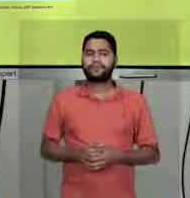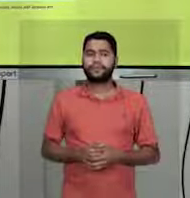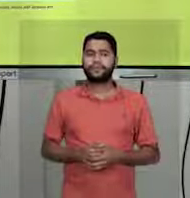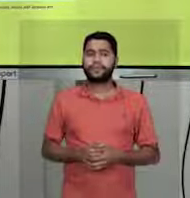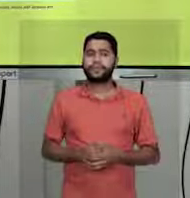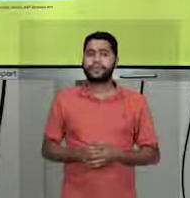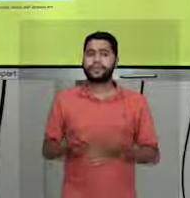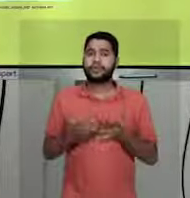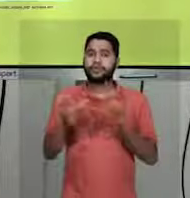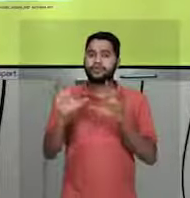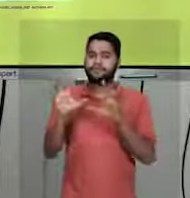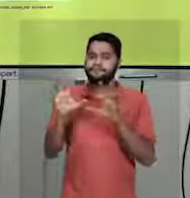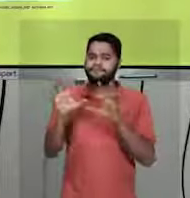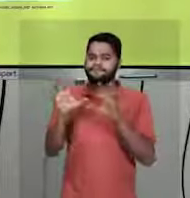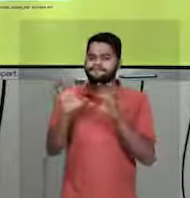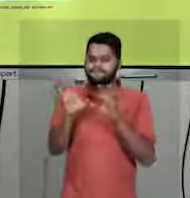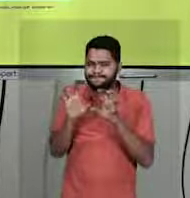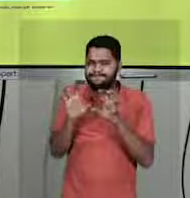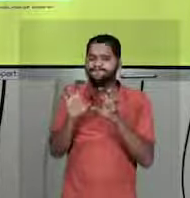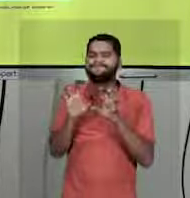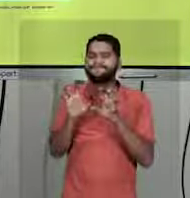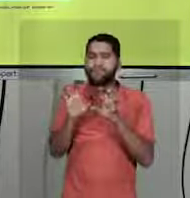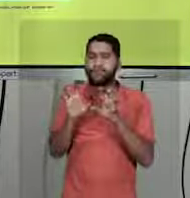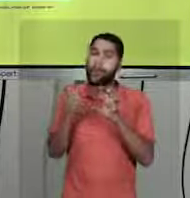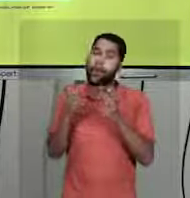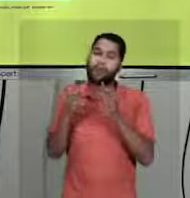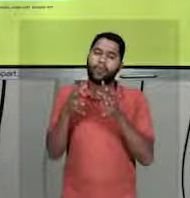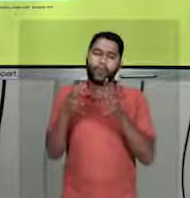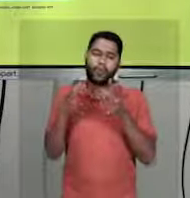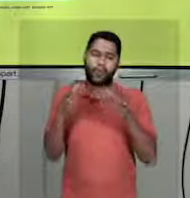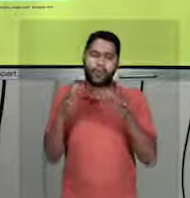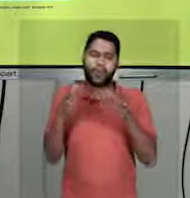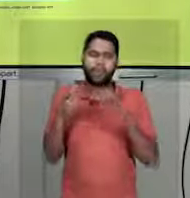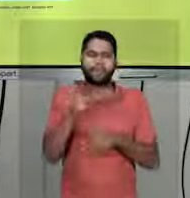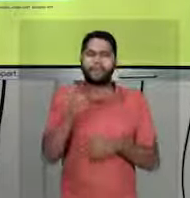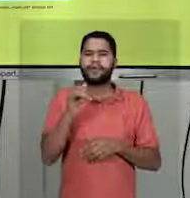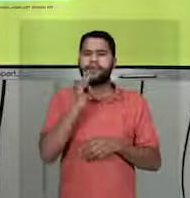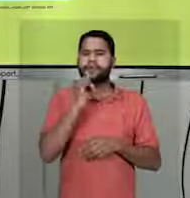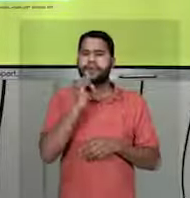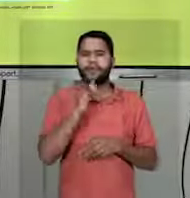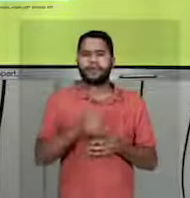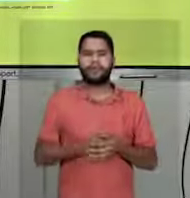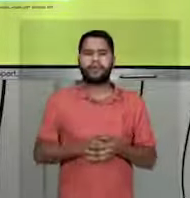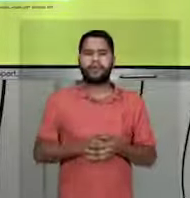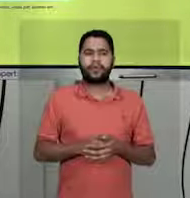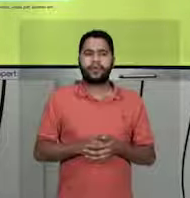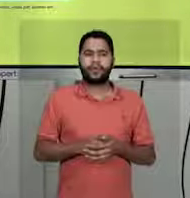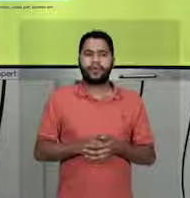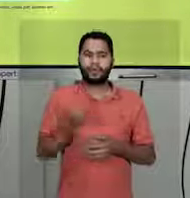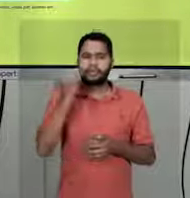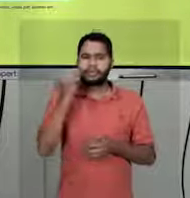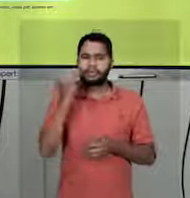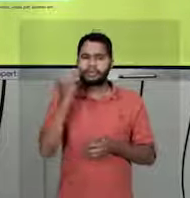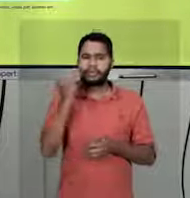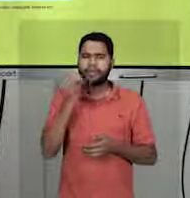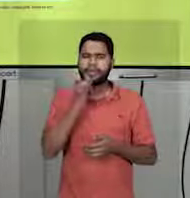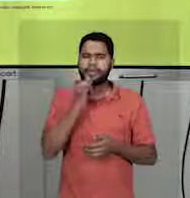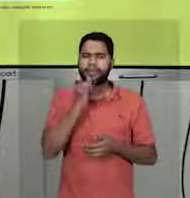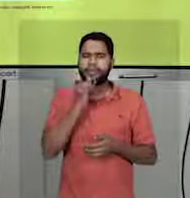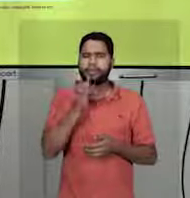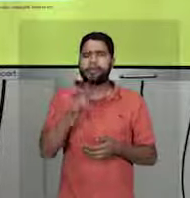seja contraído, né, essa lente ou relaxado. Vocês não veem, por exemplo, quando a gente vai tentar enxergar, principalmente a